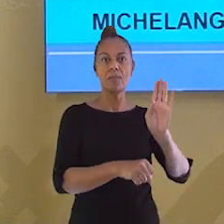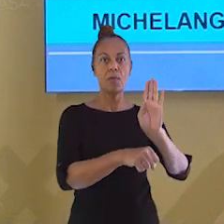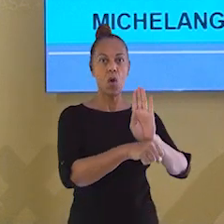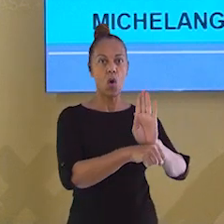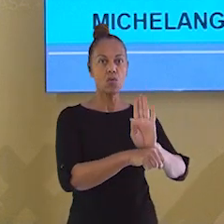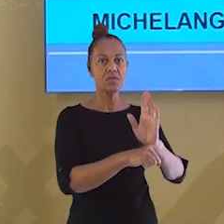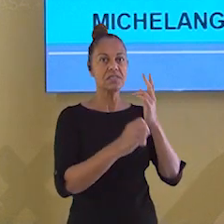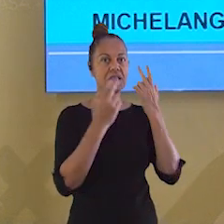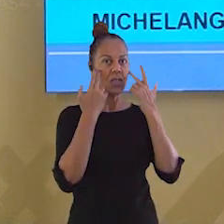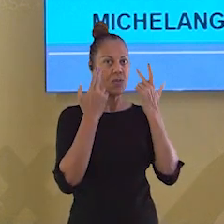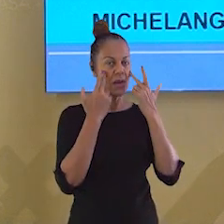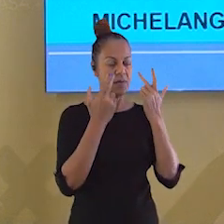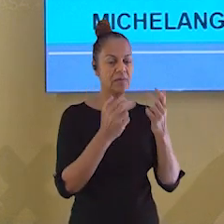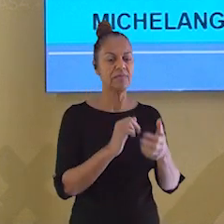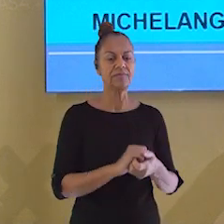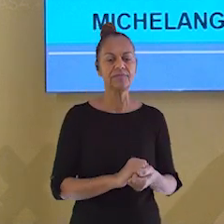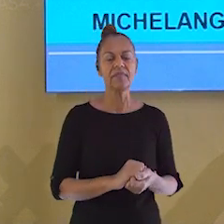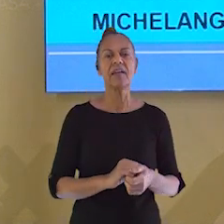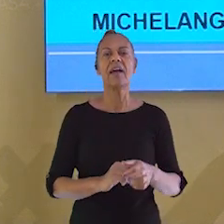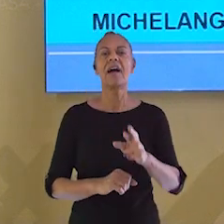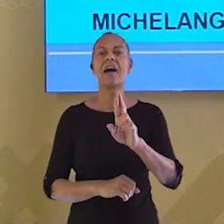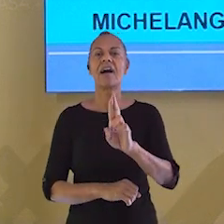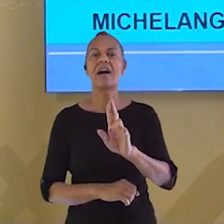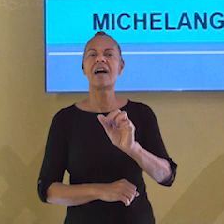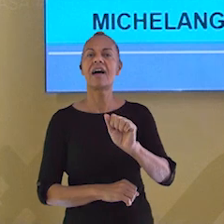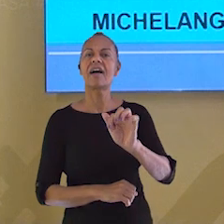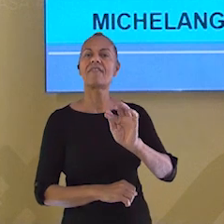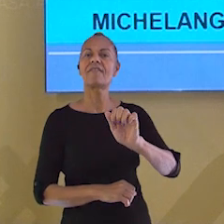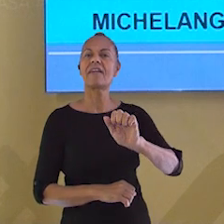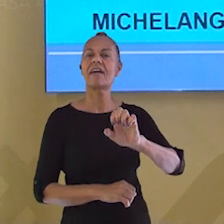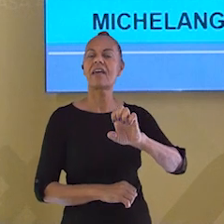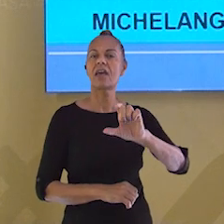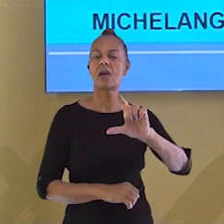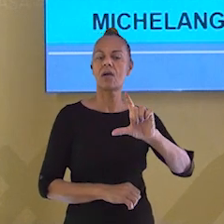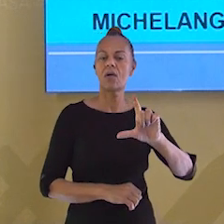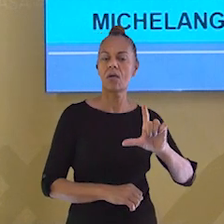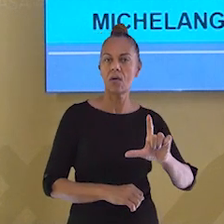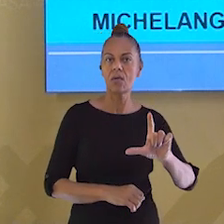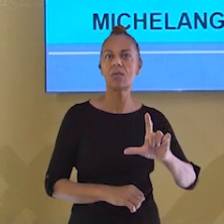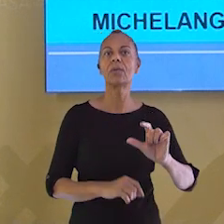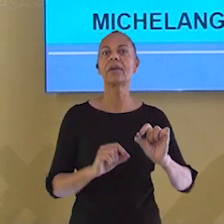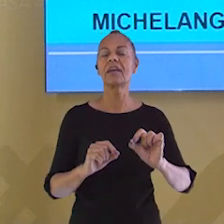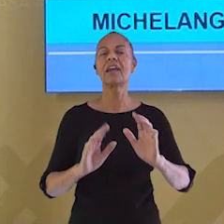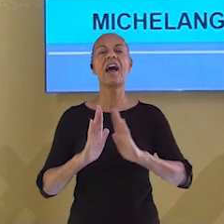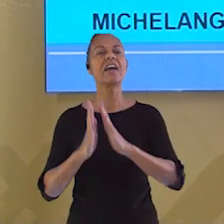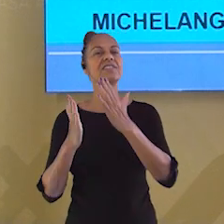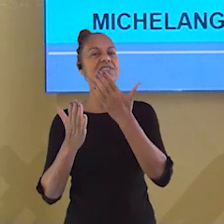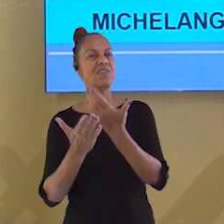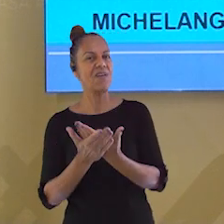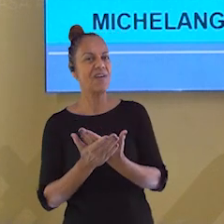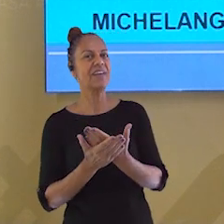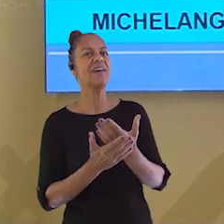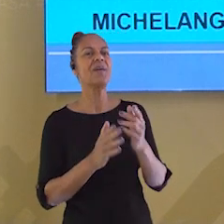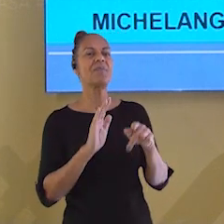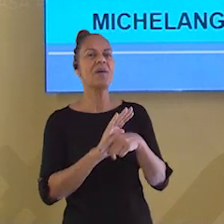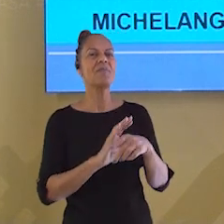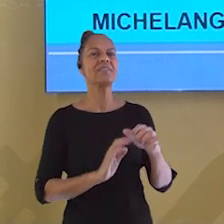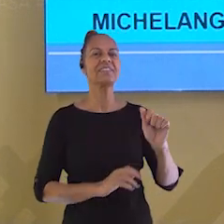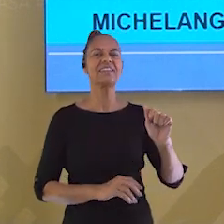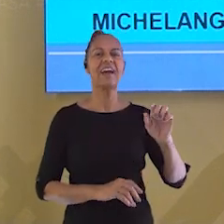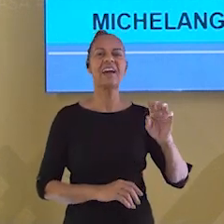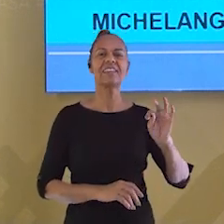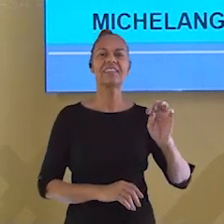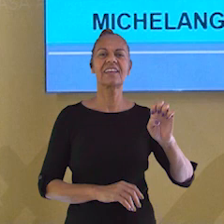Rafael Sanzio pintou a Escola de Atenas, onde retrata vários dos principais filósofos e pensadores gregos.